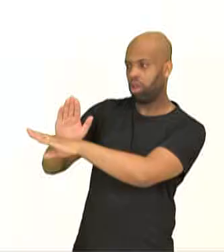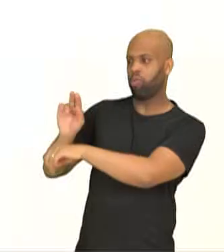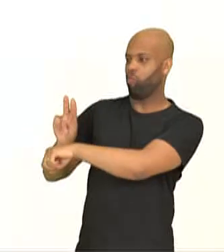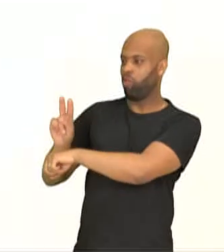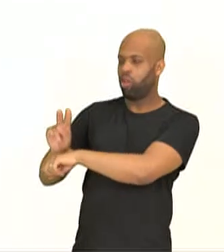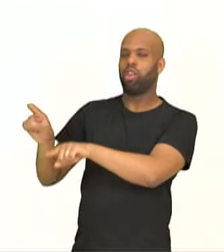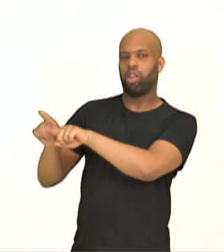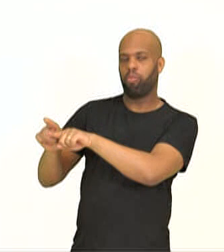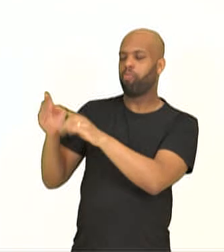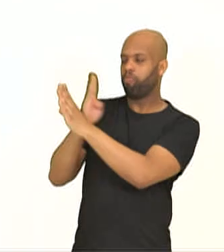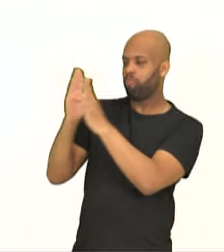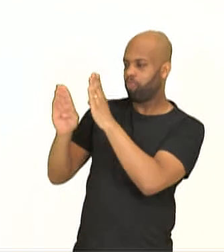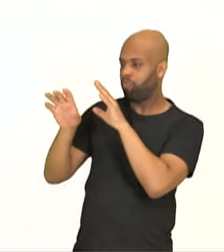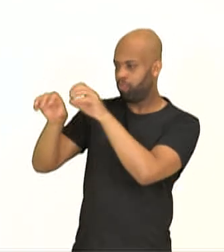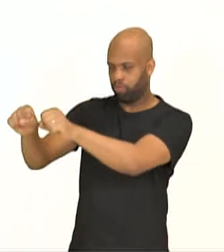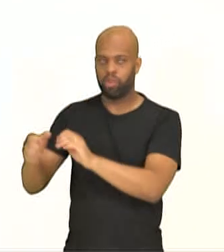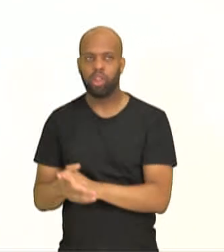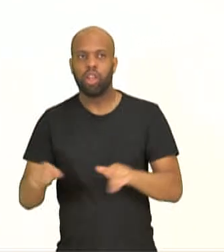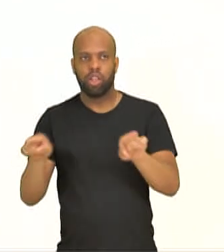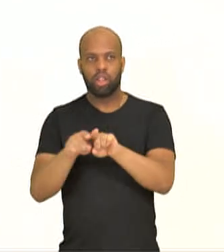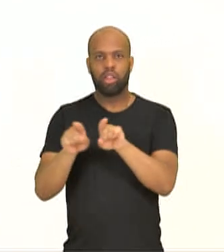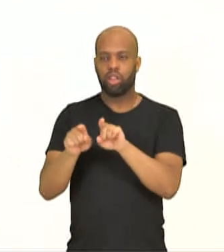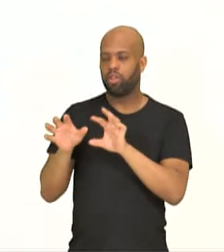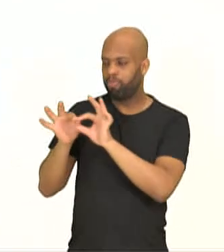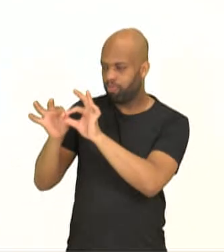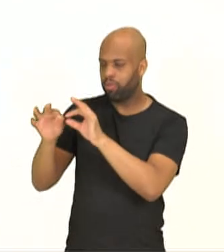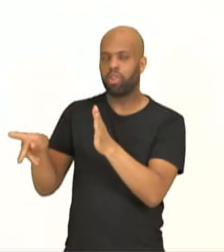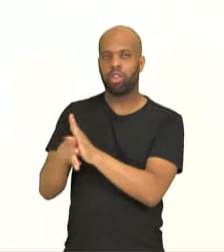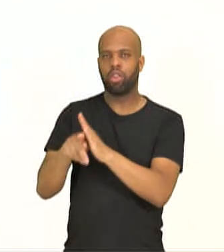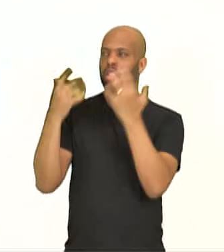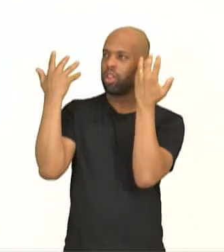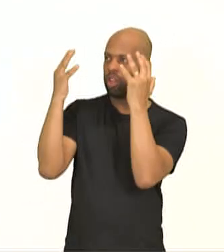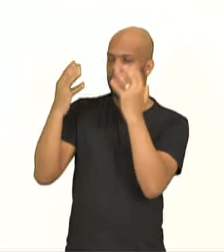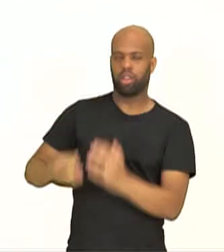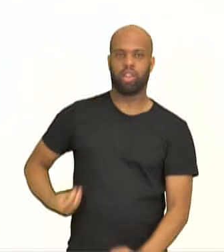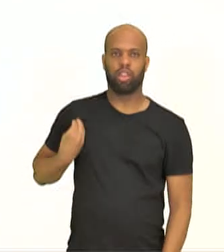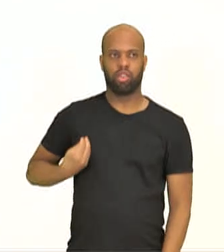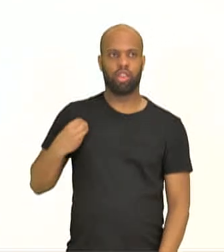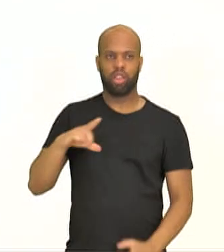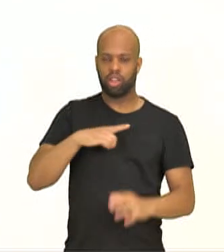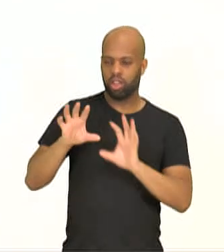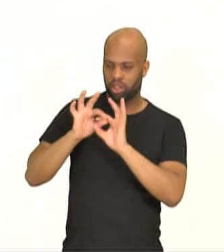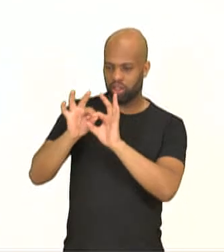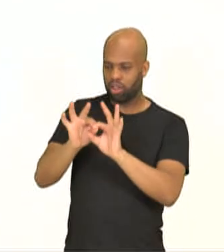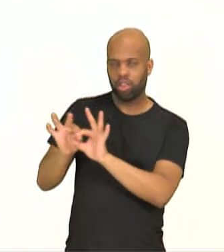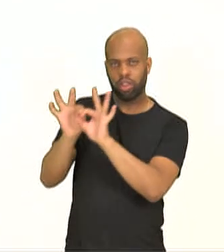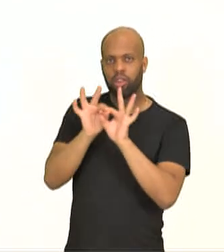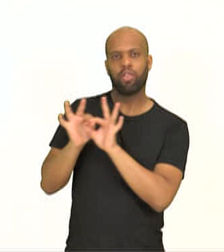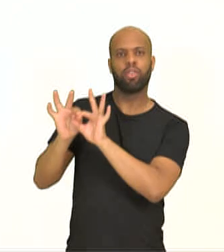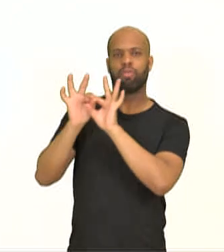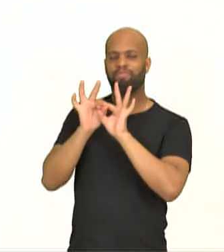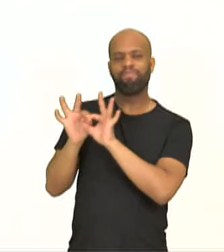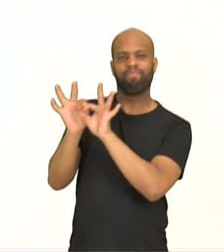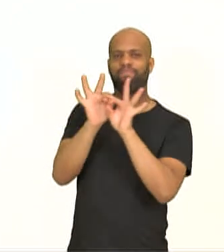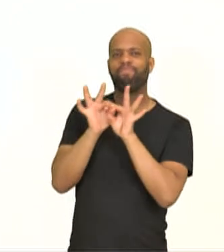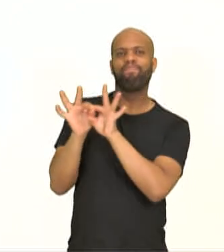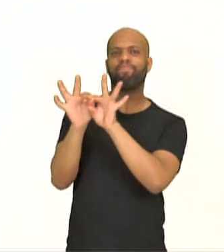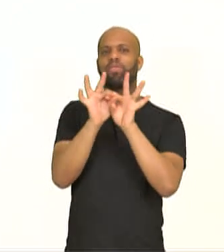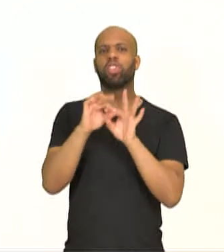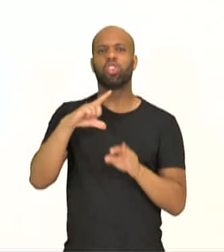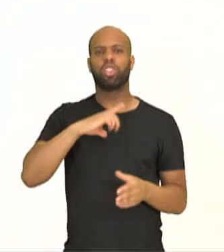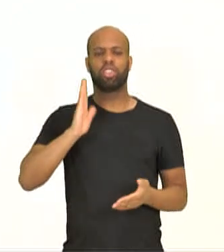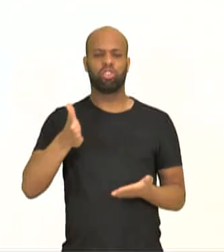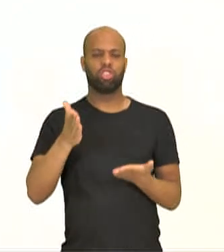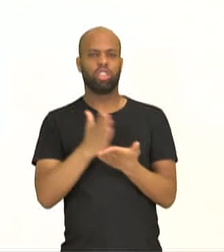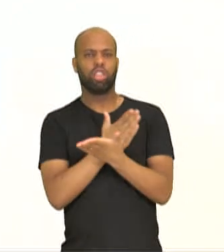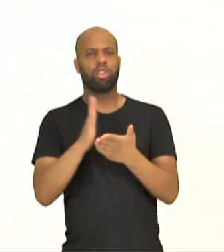das comunidades tribais também se uniam para celebrar a vida. E dessa união, dessas celebrações, já existiam algumas práticas